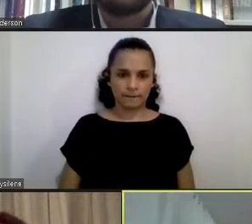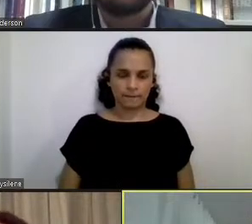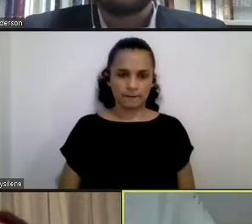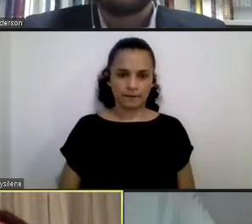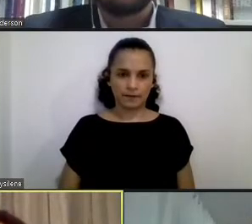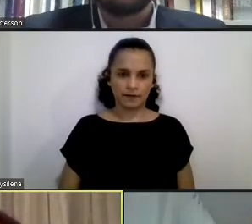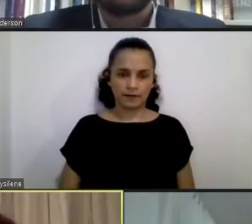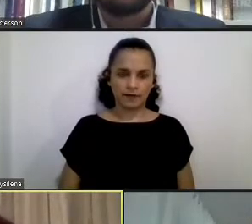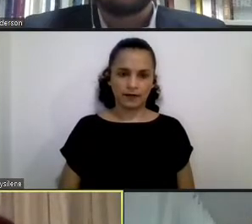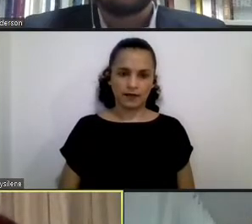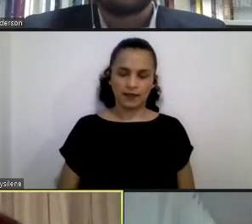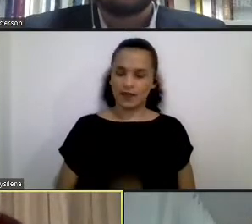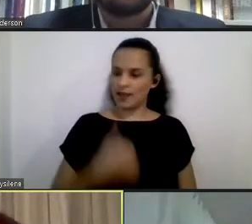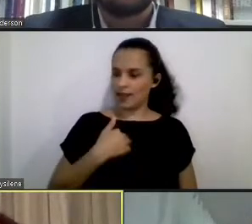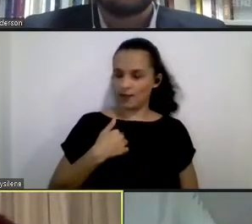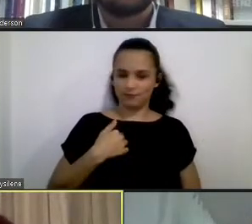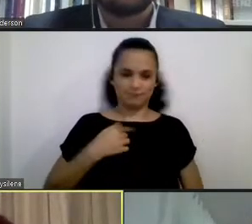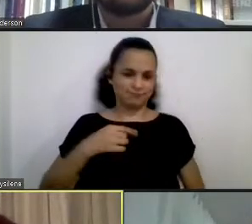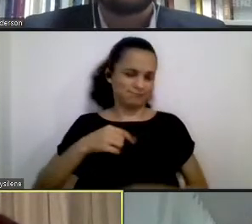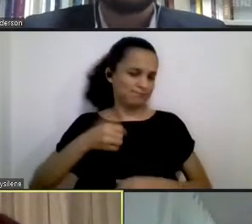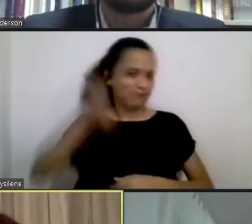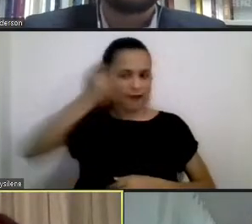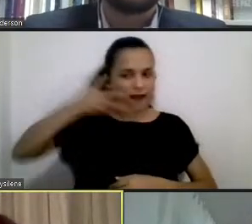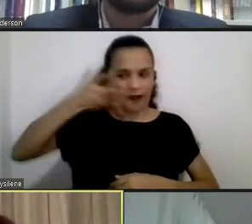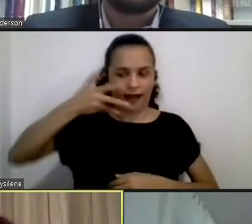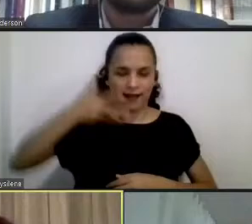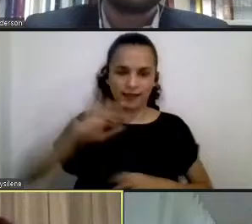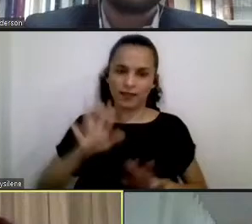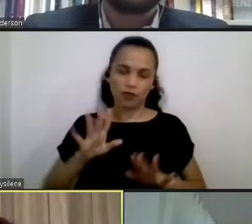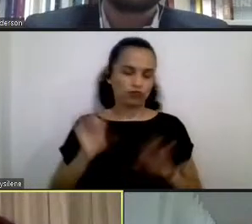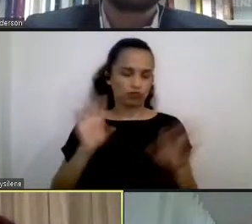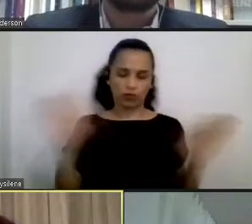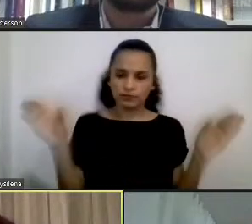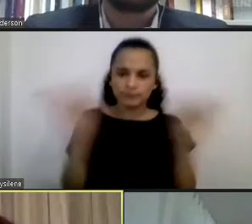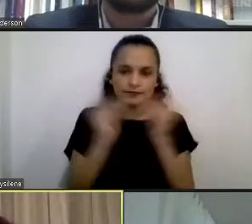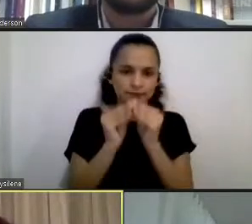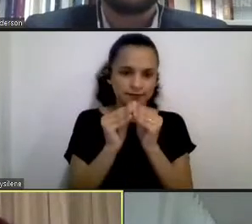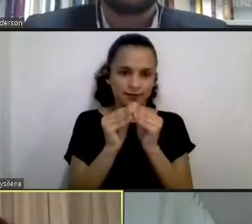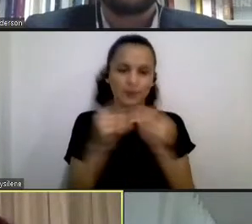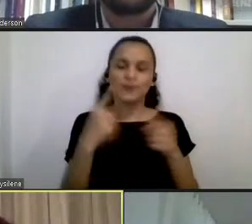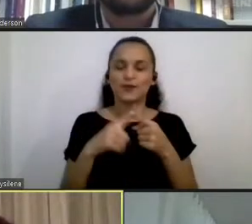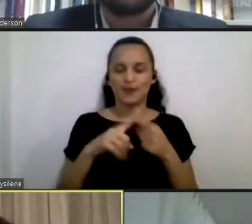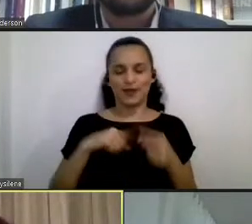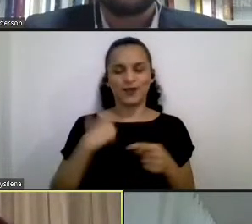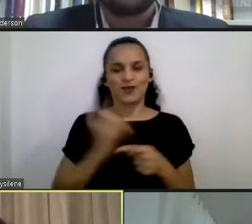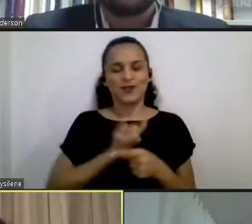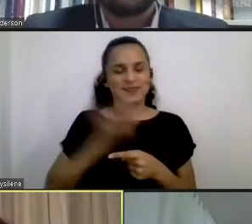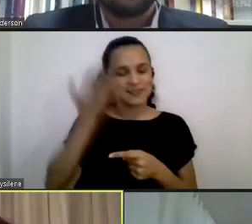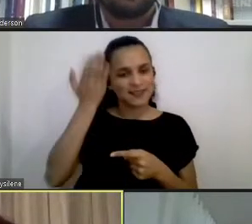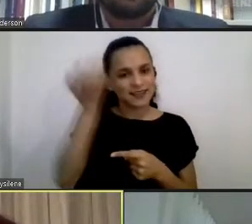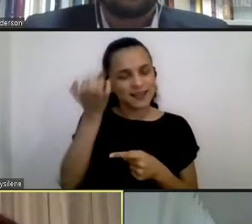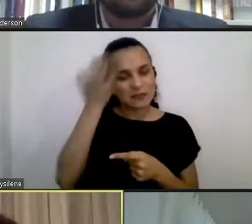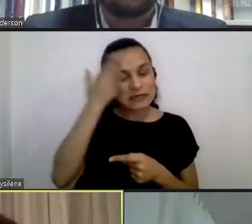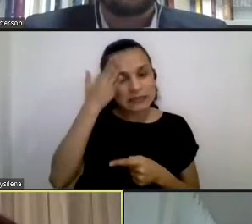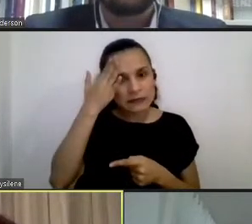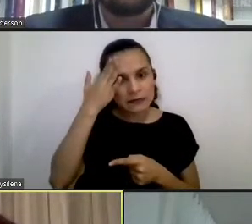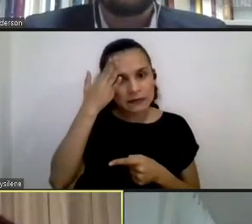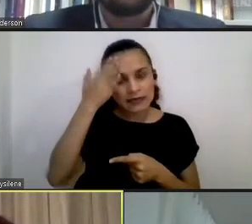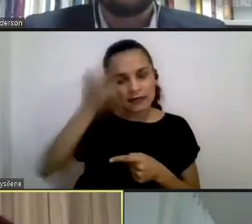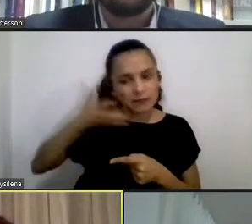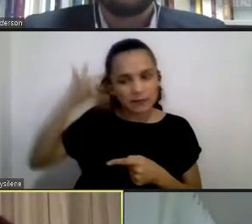Eu não farei um pronunciamento, mas breves palavras, porque todos queremos ouvir o